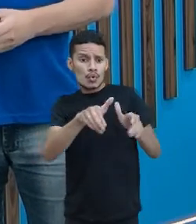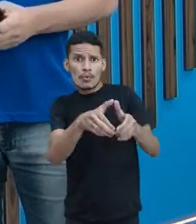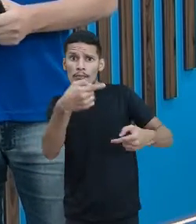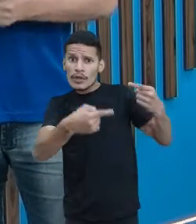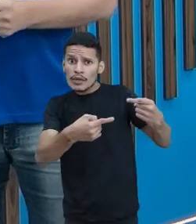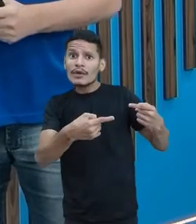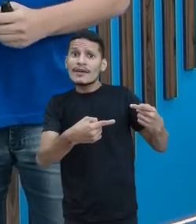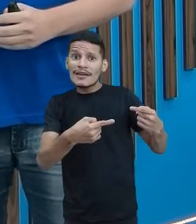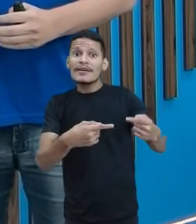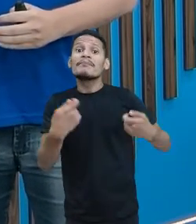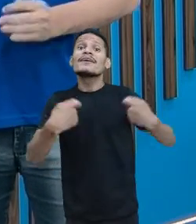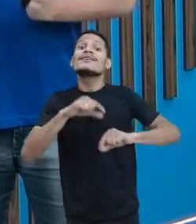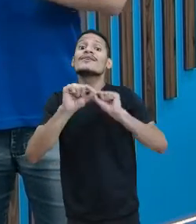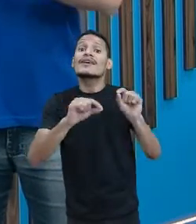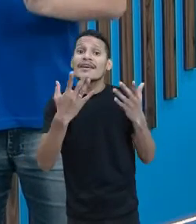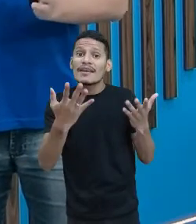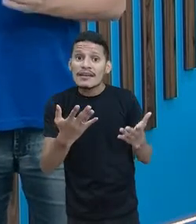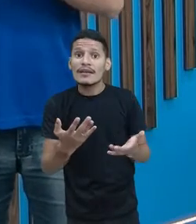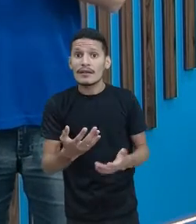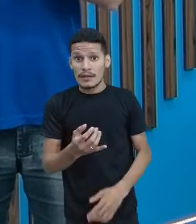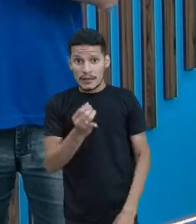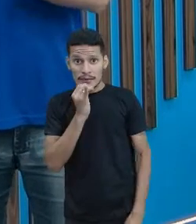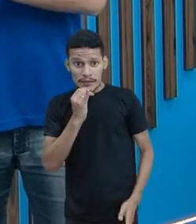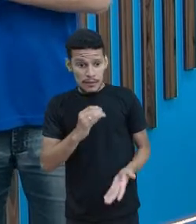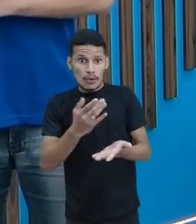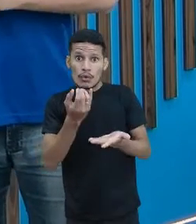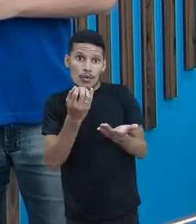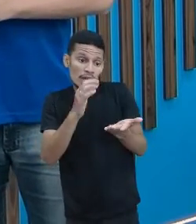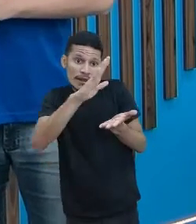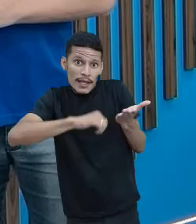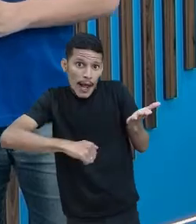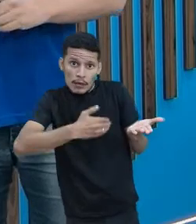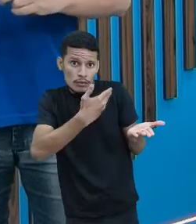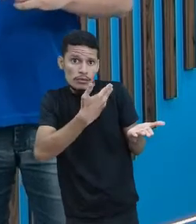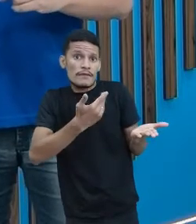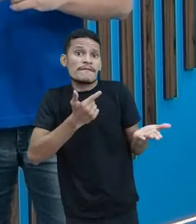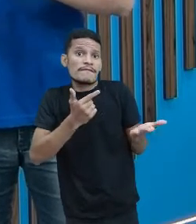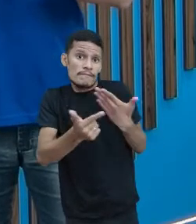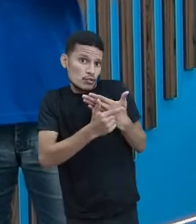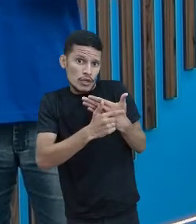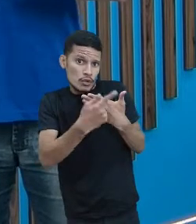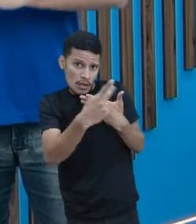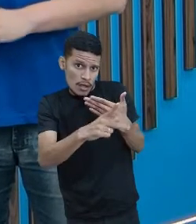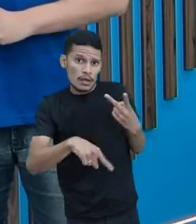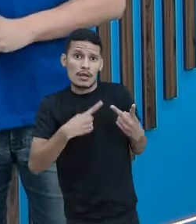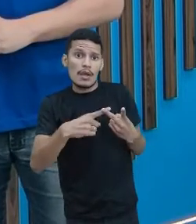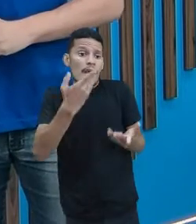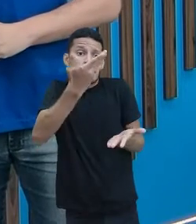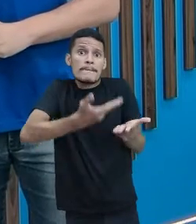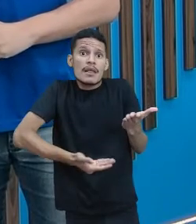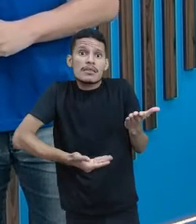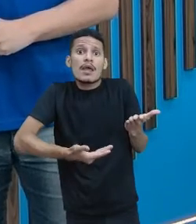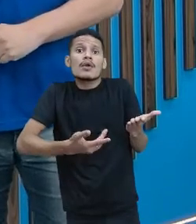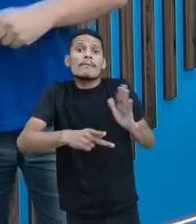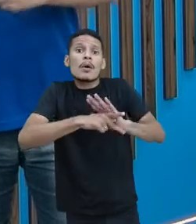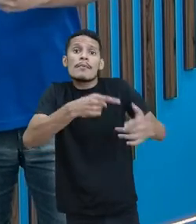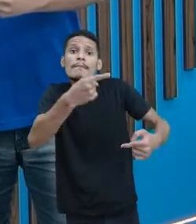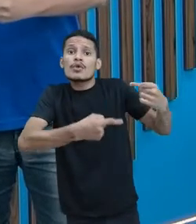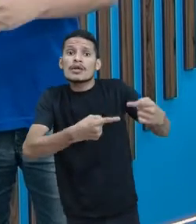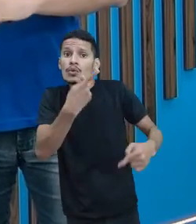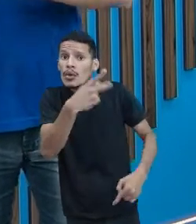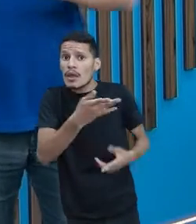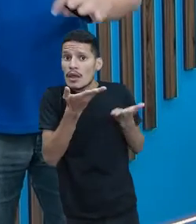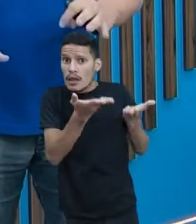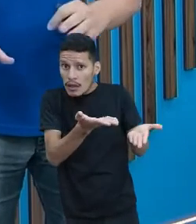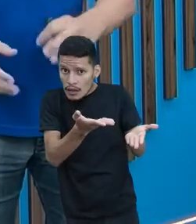políticos, eles foram tirados dos seus cargos, né, de trabalho, perderam seus mandatos políticos, quem tinha